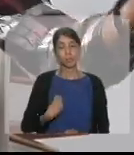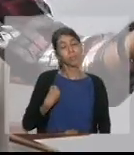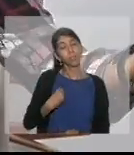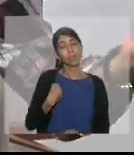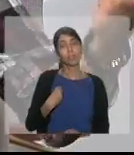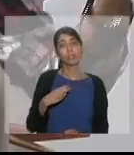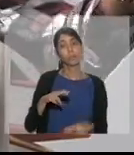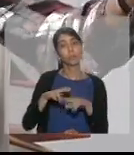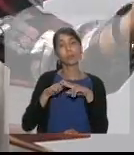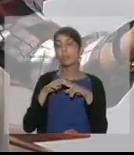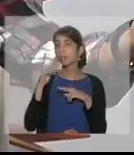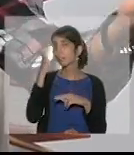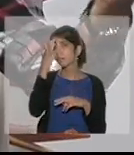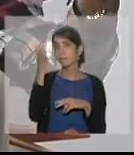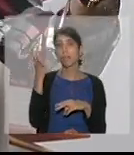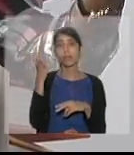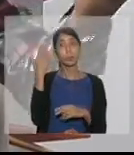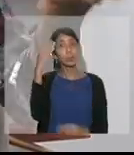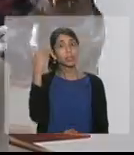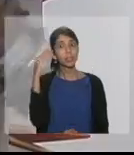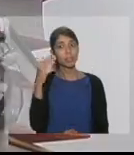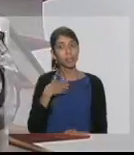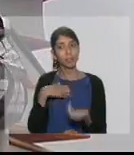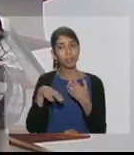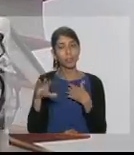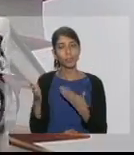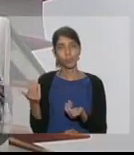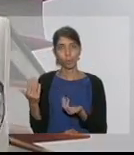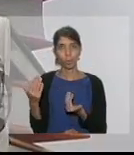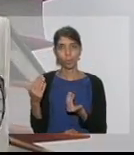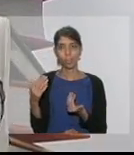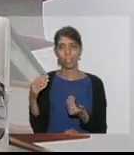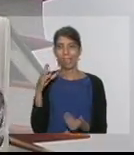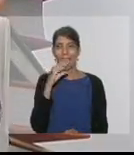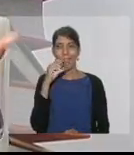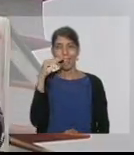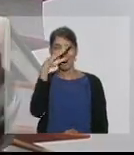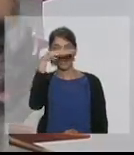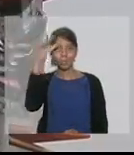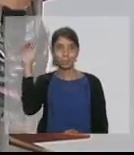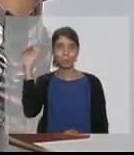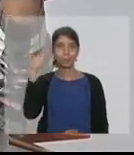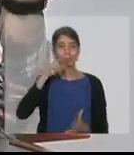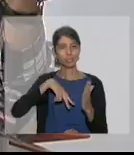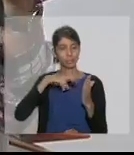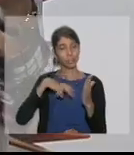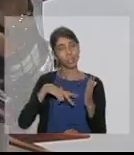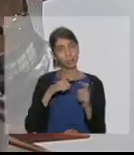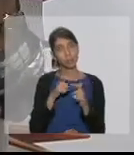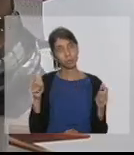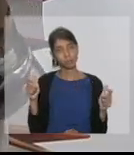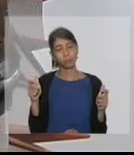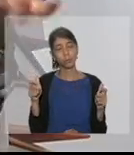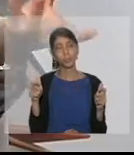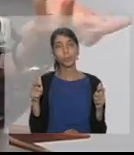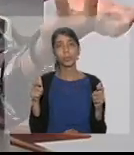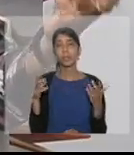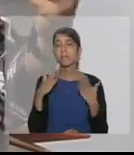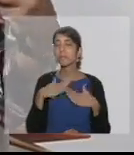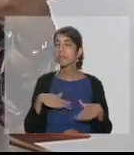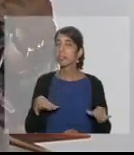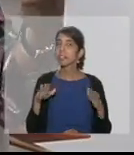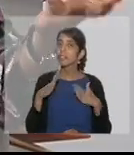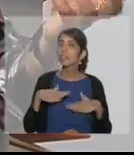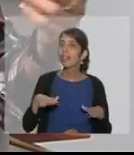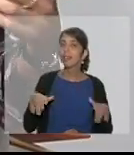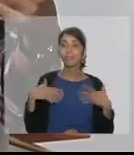muito fácil entrar no jovem, por ele ser permeável. O adulto, quando ele lê, em geral, é para